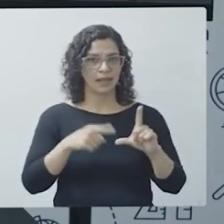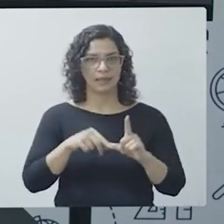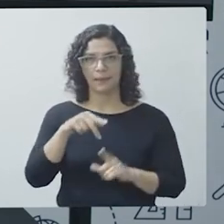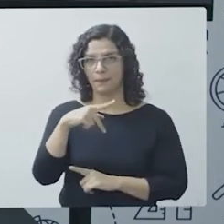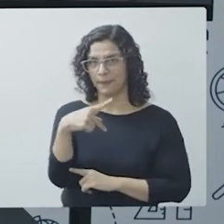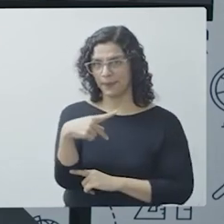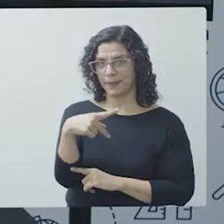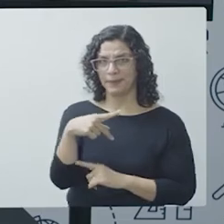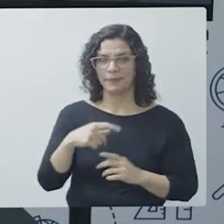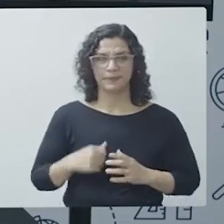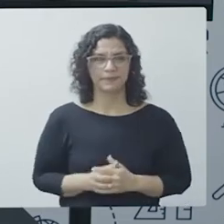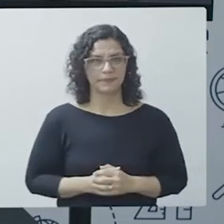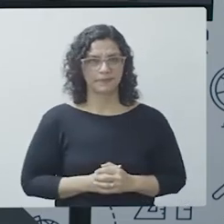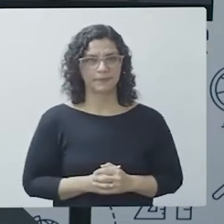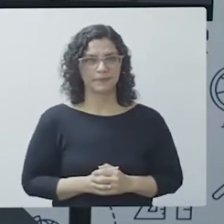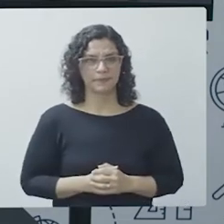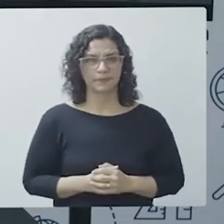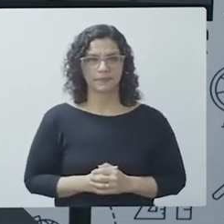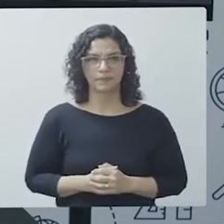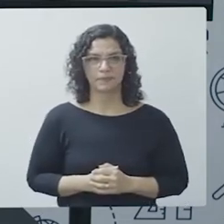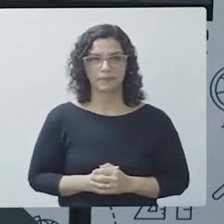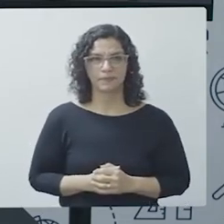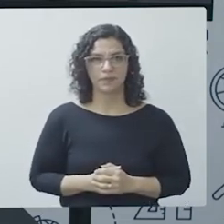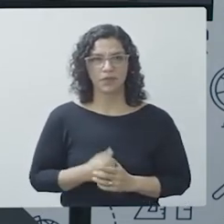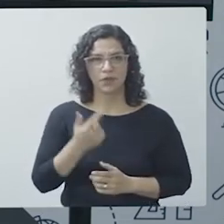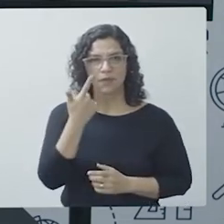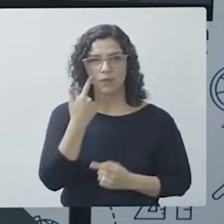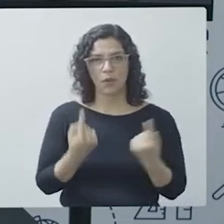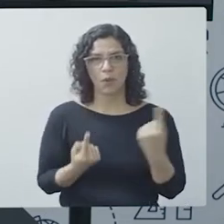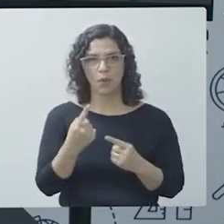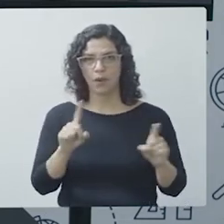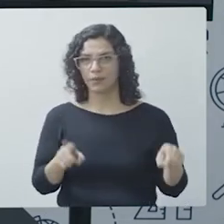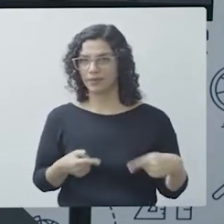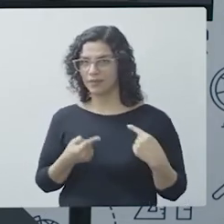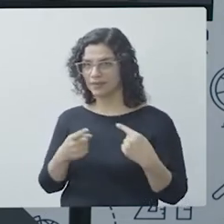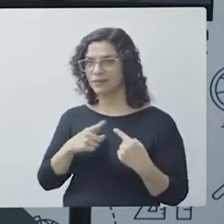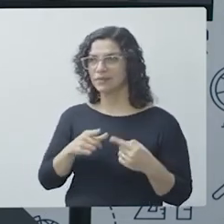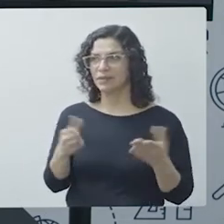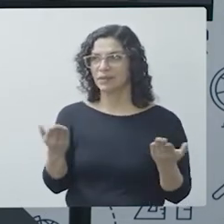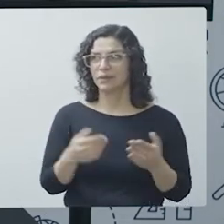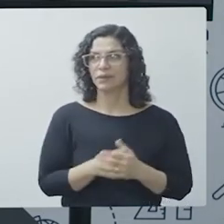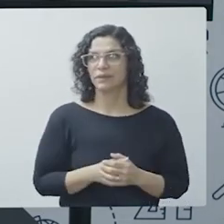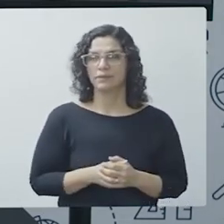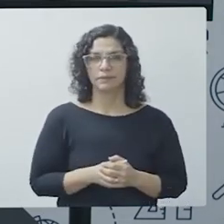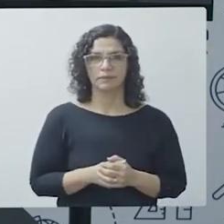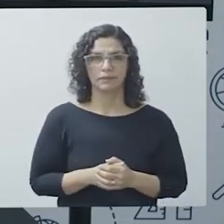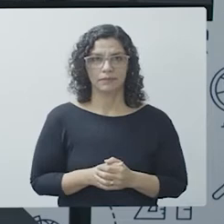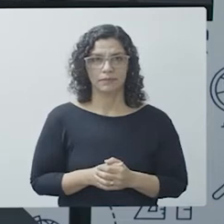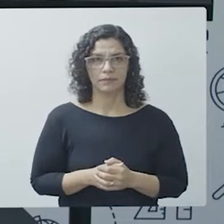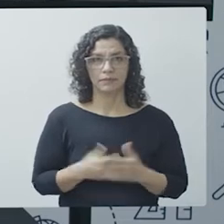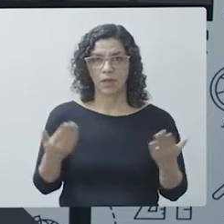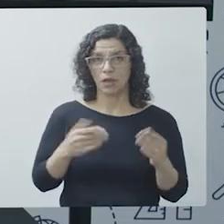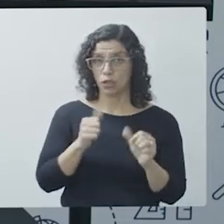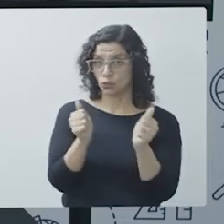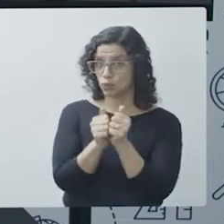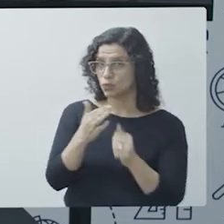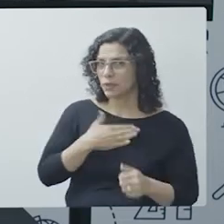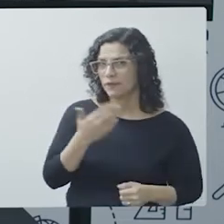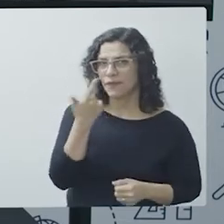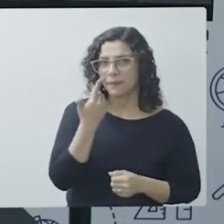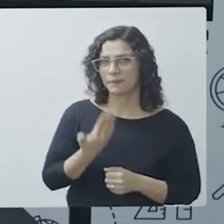é a letra P. Vamos ver qual é o nosso desafio agora. Me